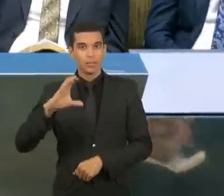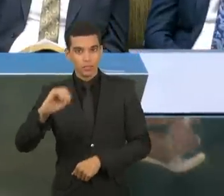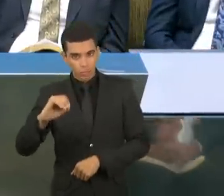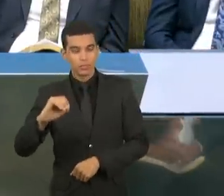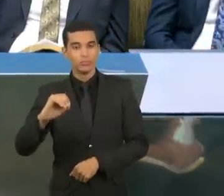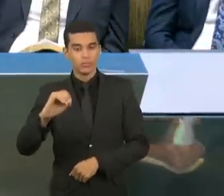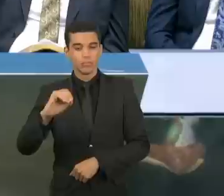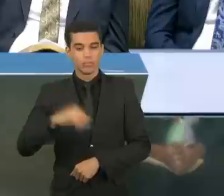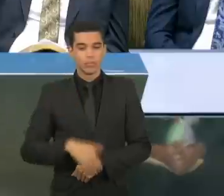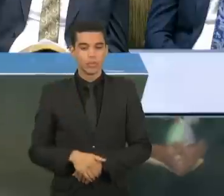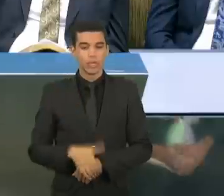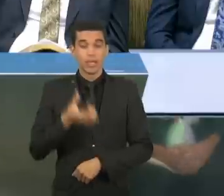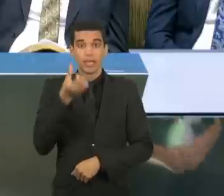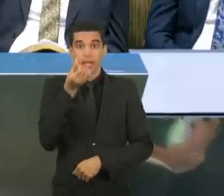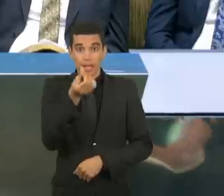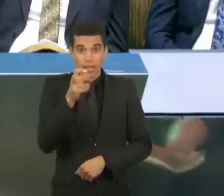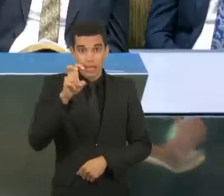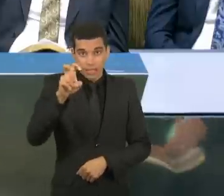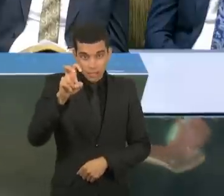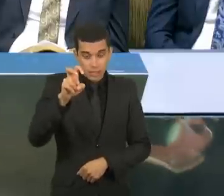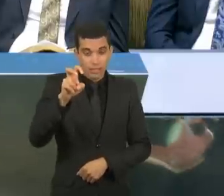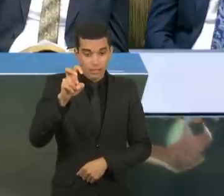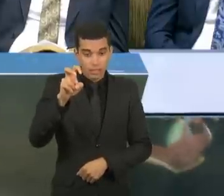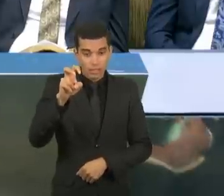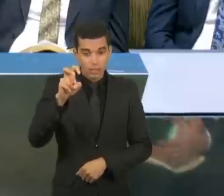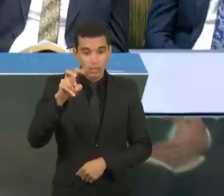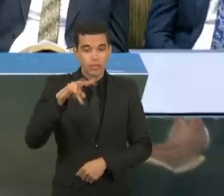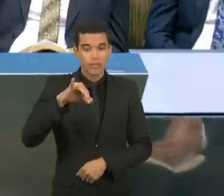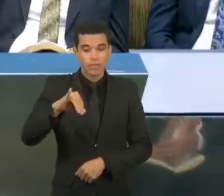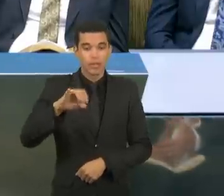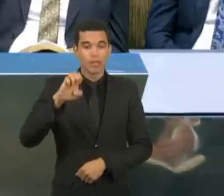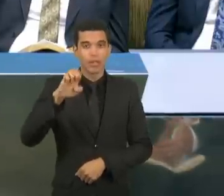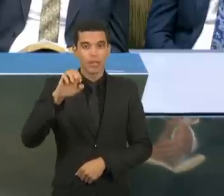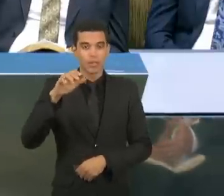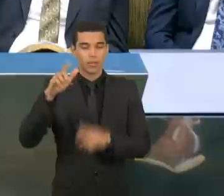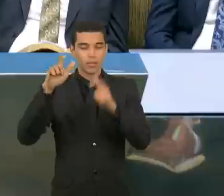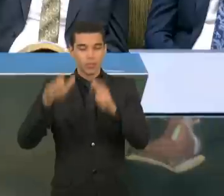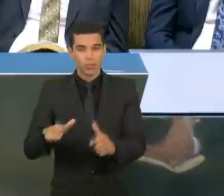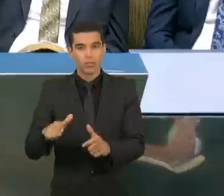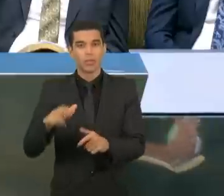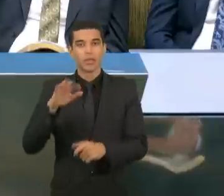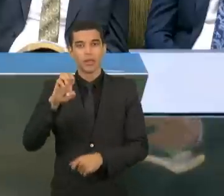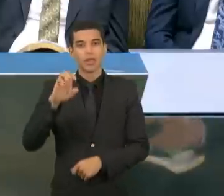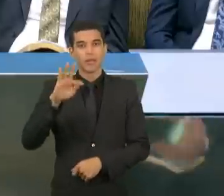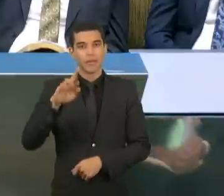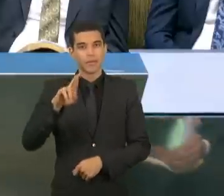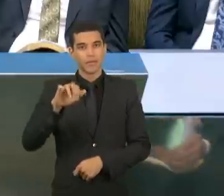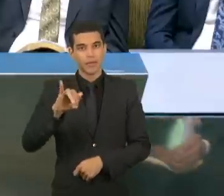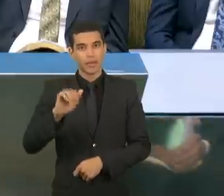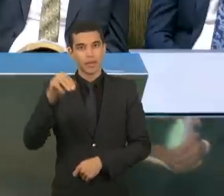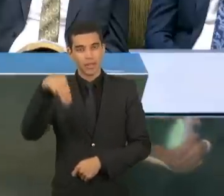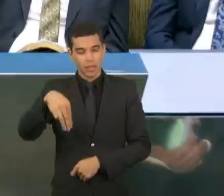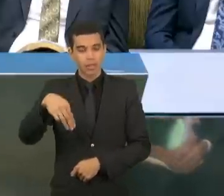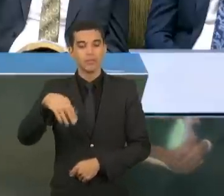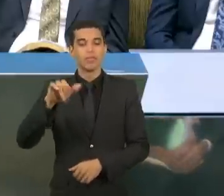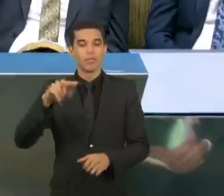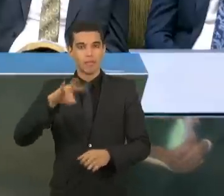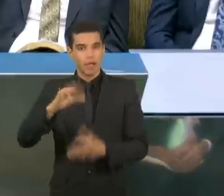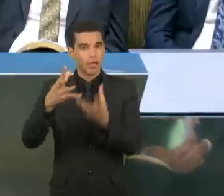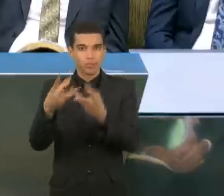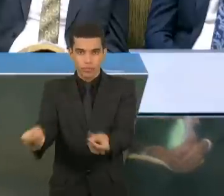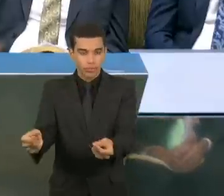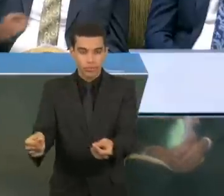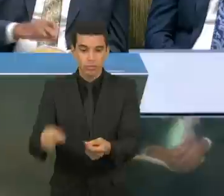diz, 65 anos, Efraim será destruído. É Deus, é Deus,